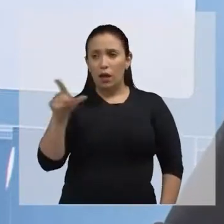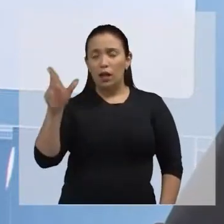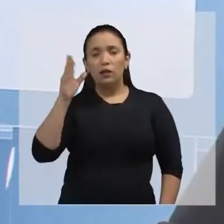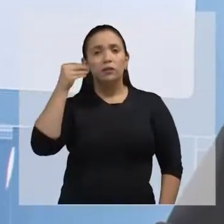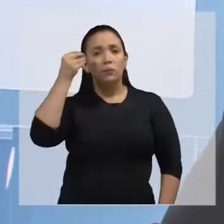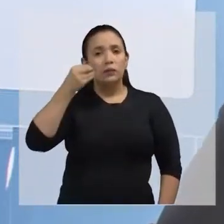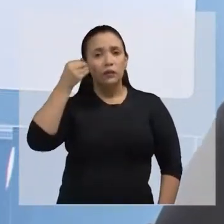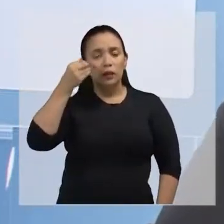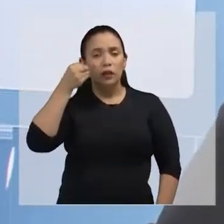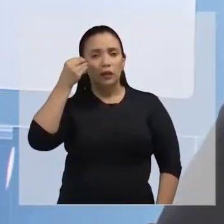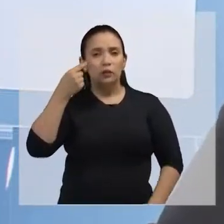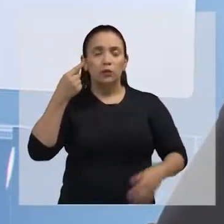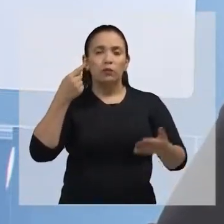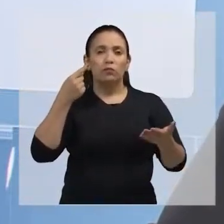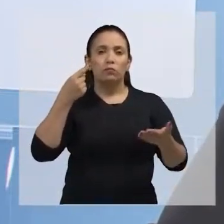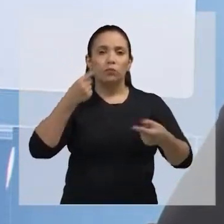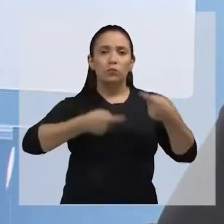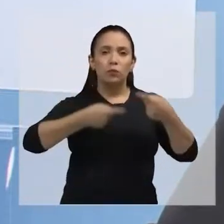jurídico, sabe de nada.